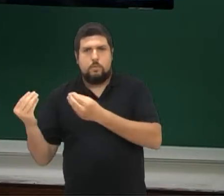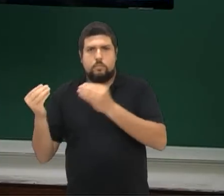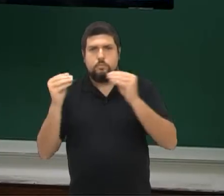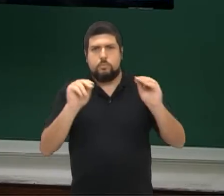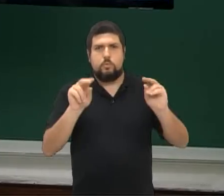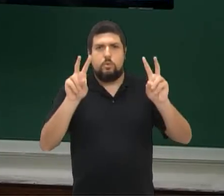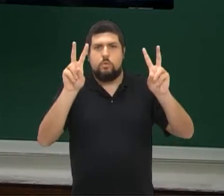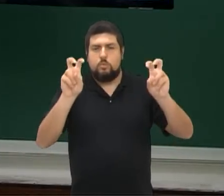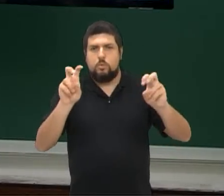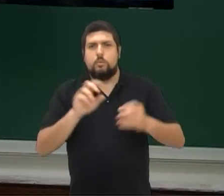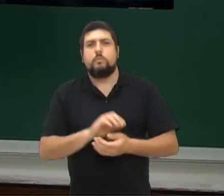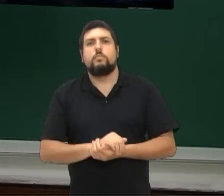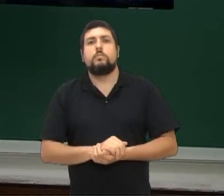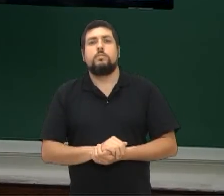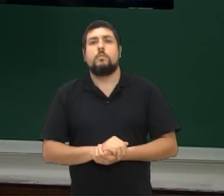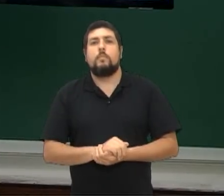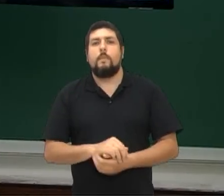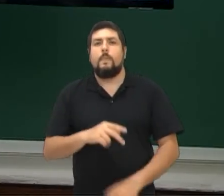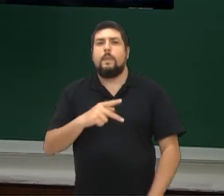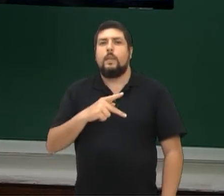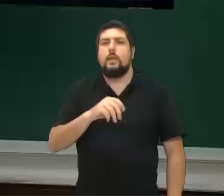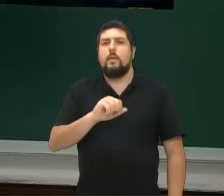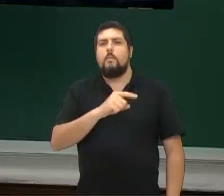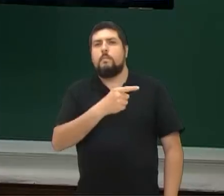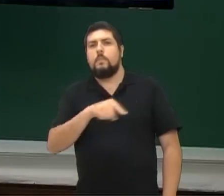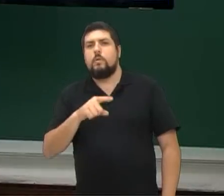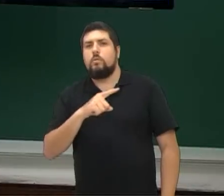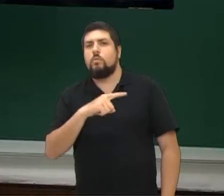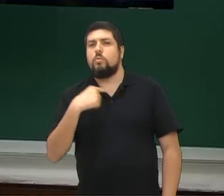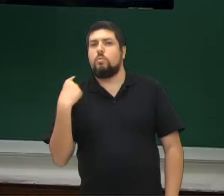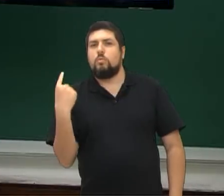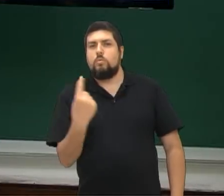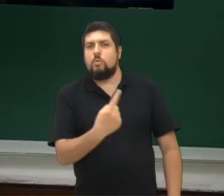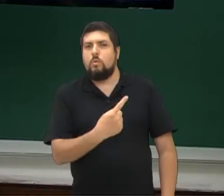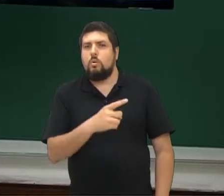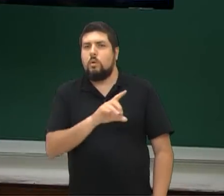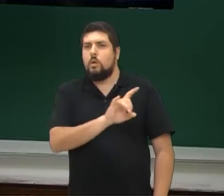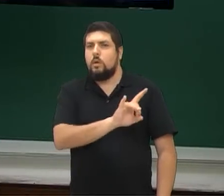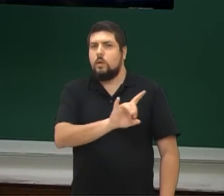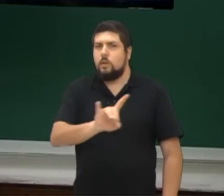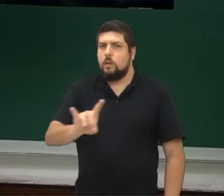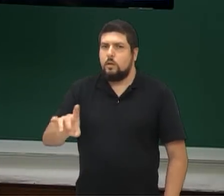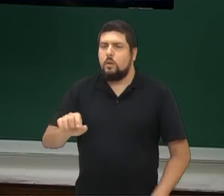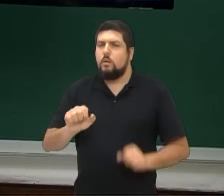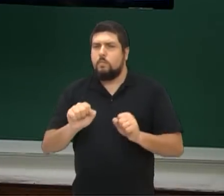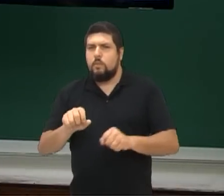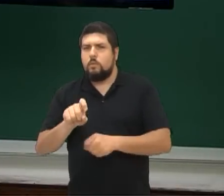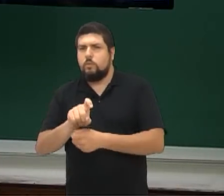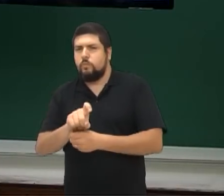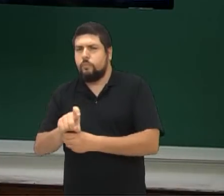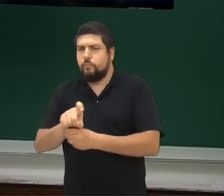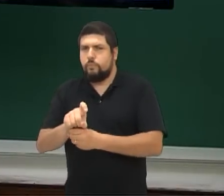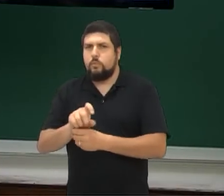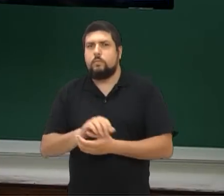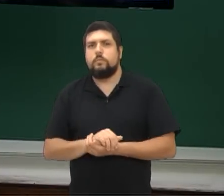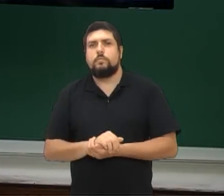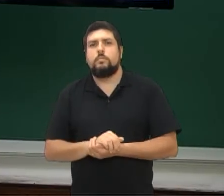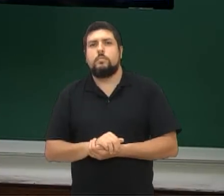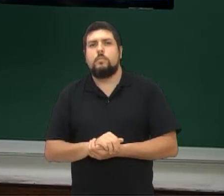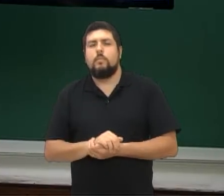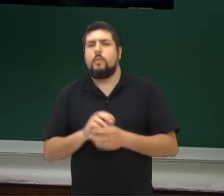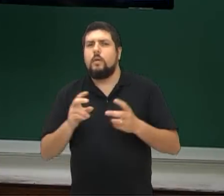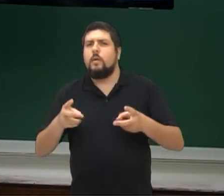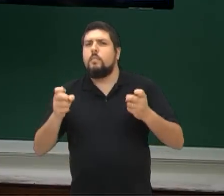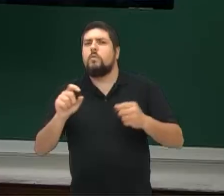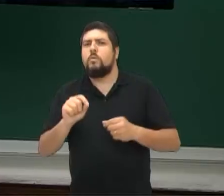título dela. O pão nosso de cada dia pode estar envenenado. Repare na intertextualidade que a gente encontra